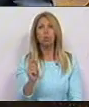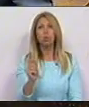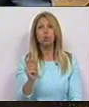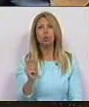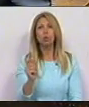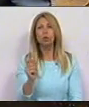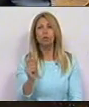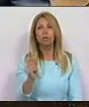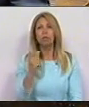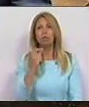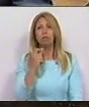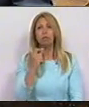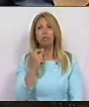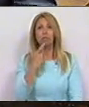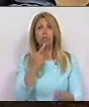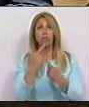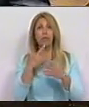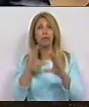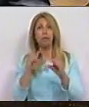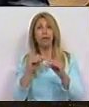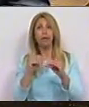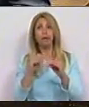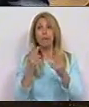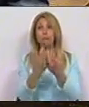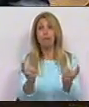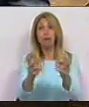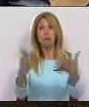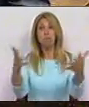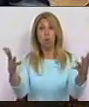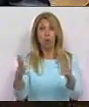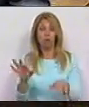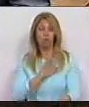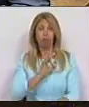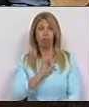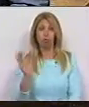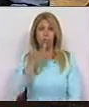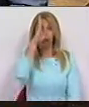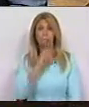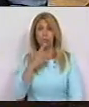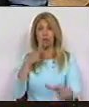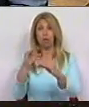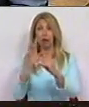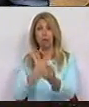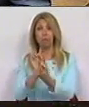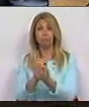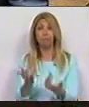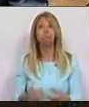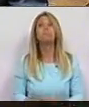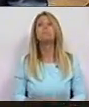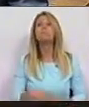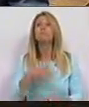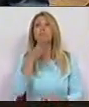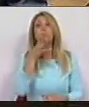colóquio entre as bancadas da maioria e o Senhor Primeiro-Ministro. Eu diria, citando um